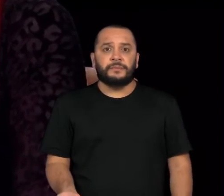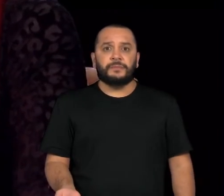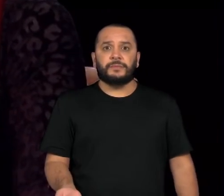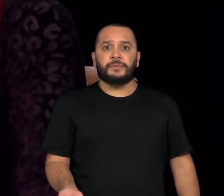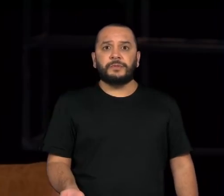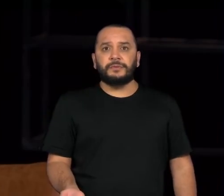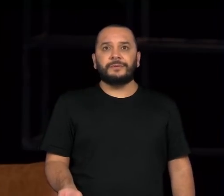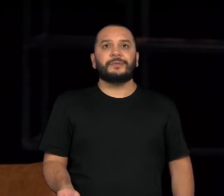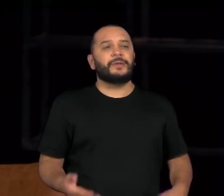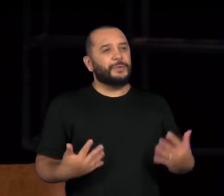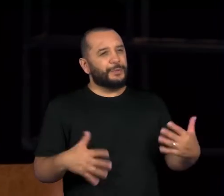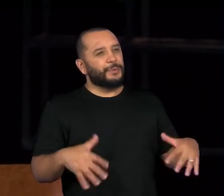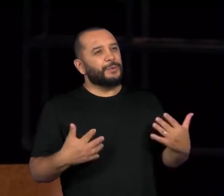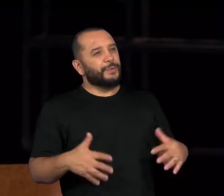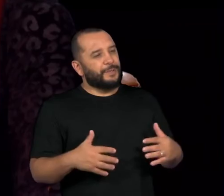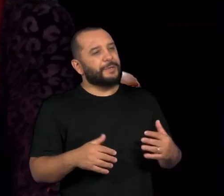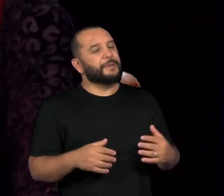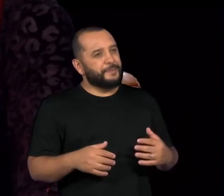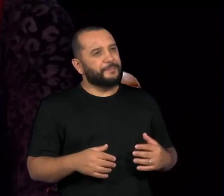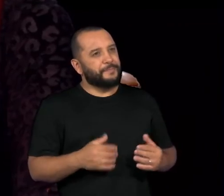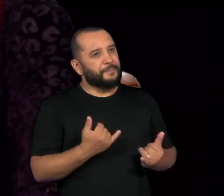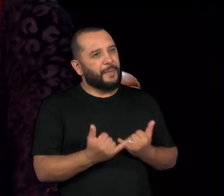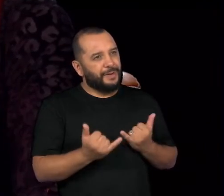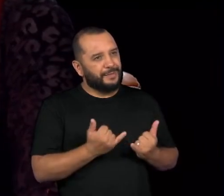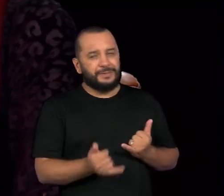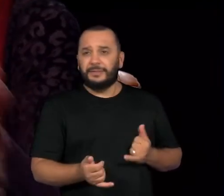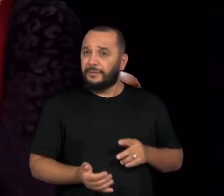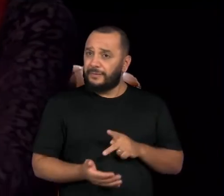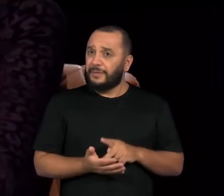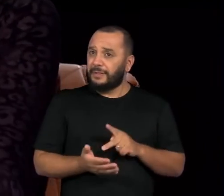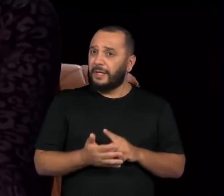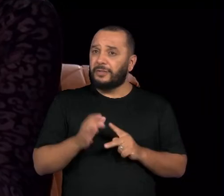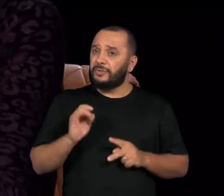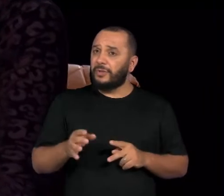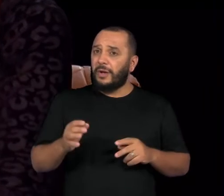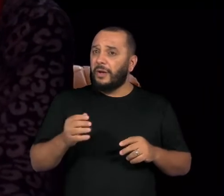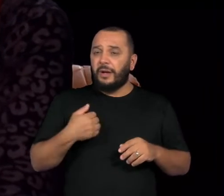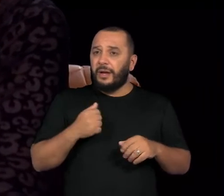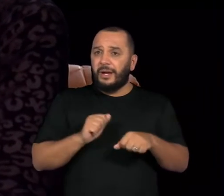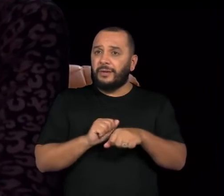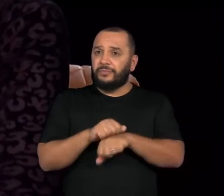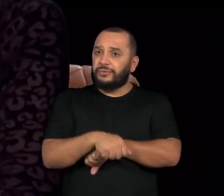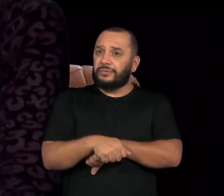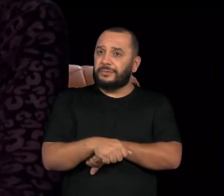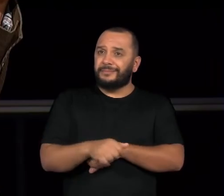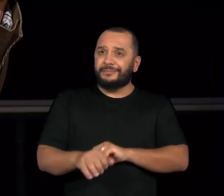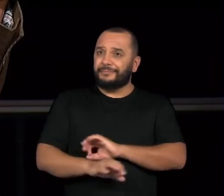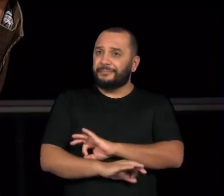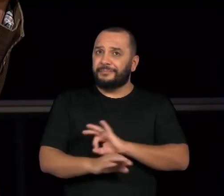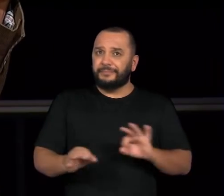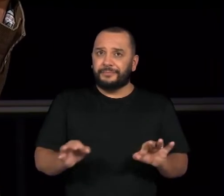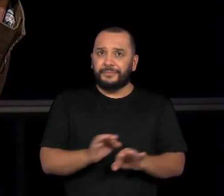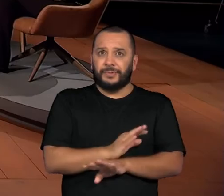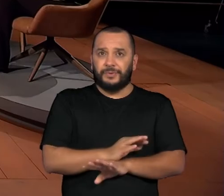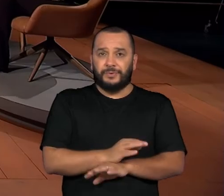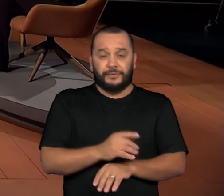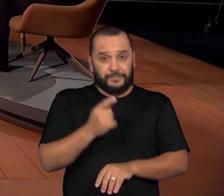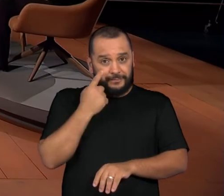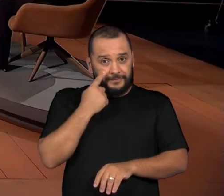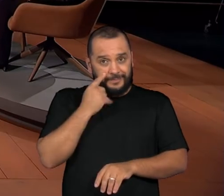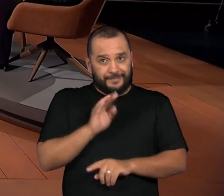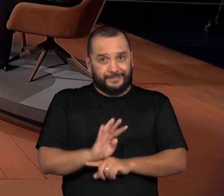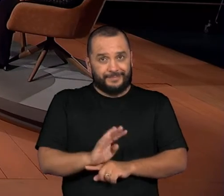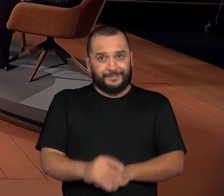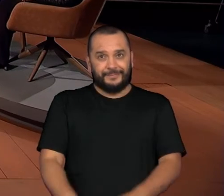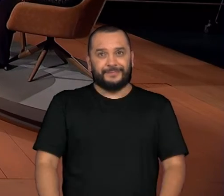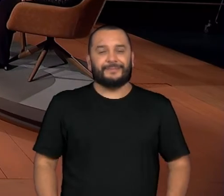É impressionante. Ele se transformou imediato, foi só o cabelo... né? Olha ele aí.